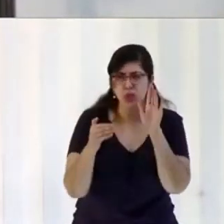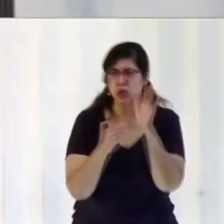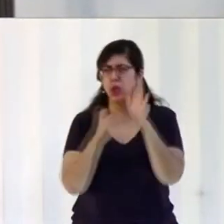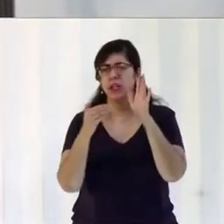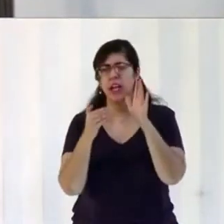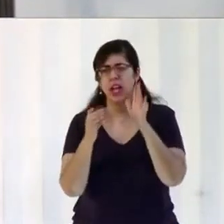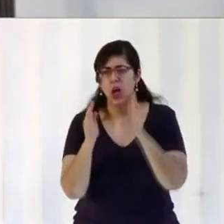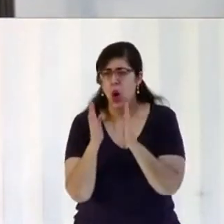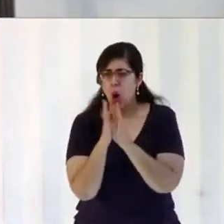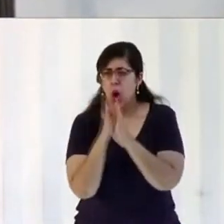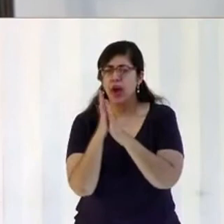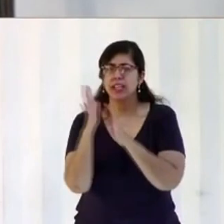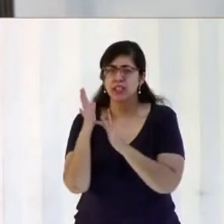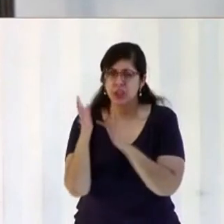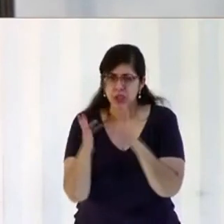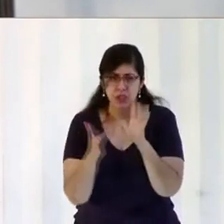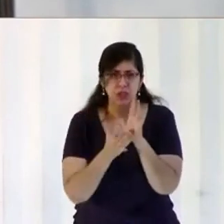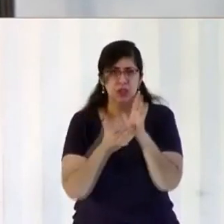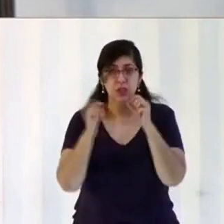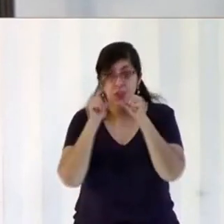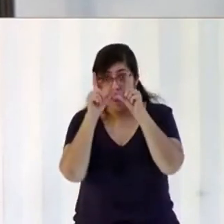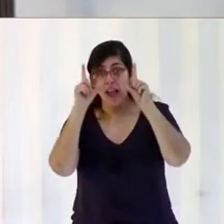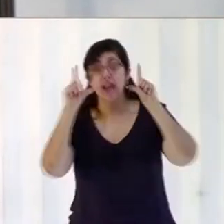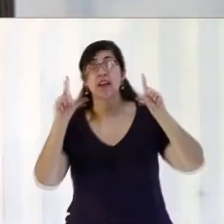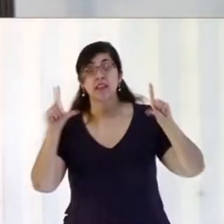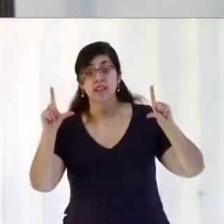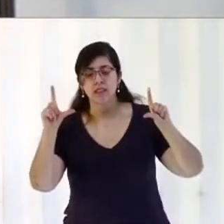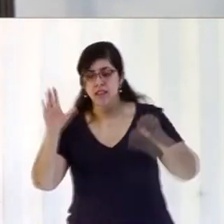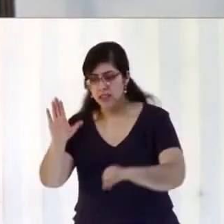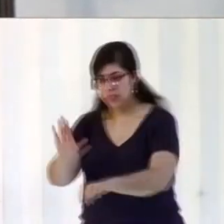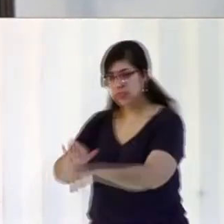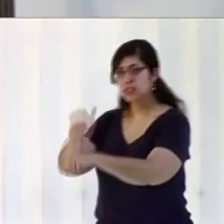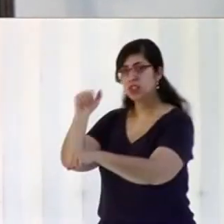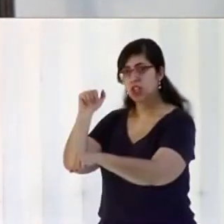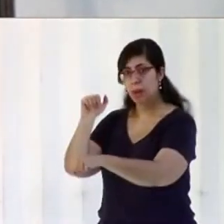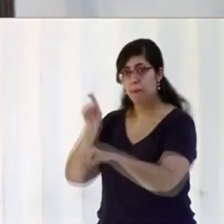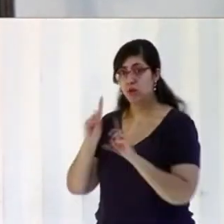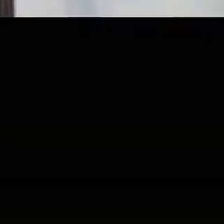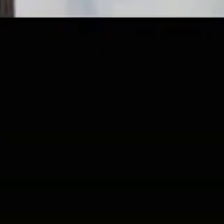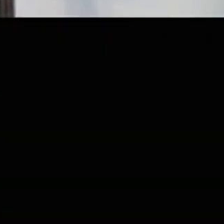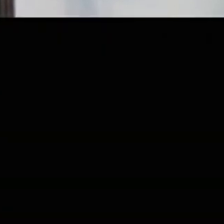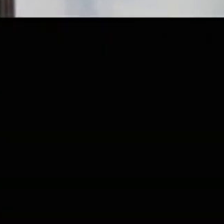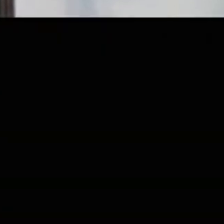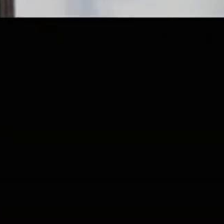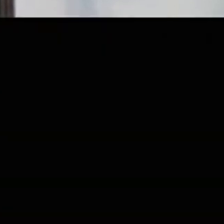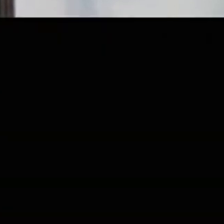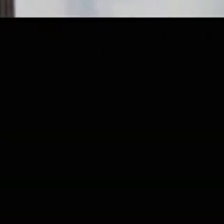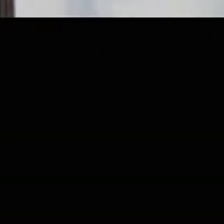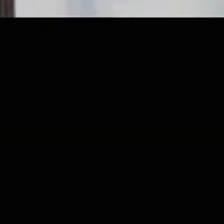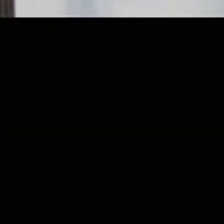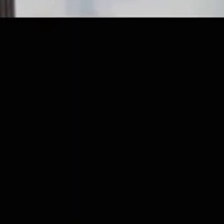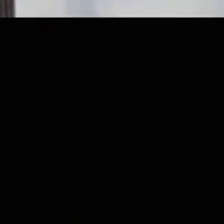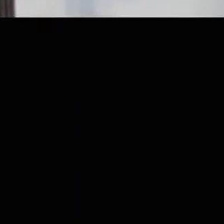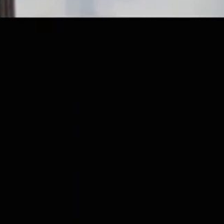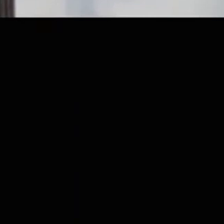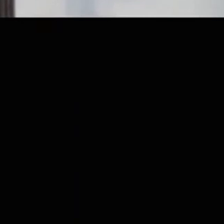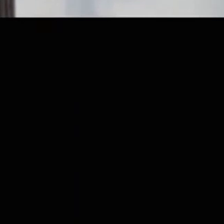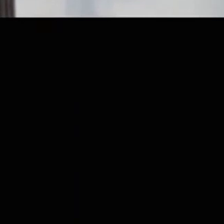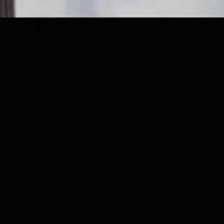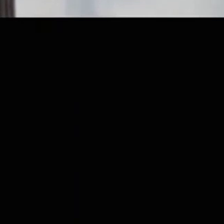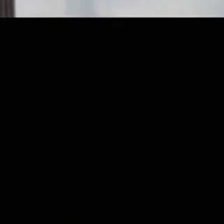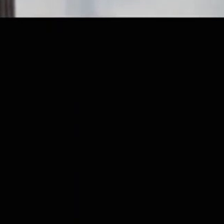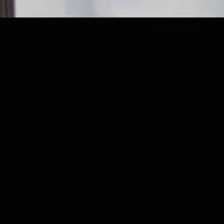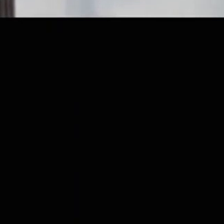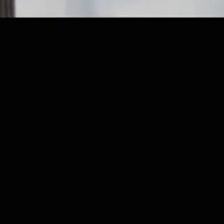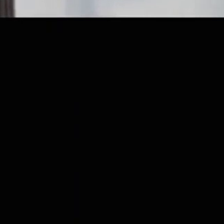texto em Lucas. E quando amanheceu, chamou a si os seus discípulos e escolheu 12